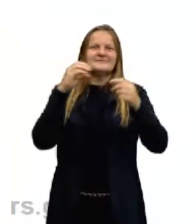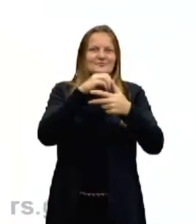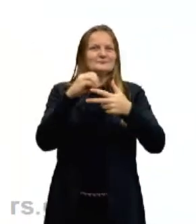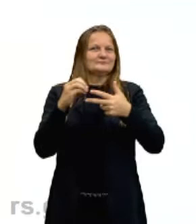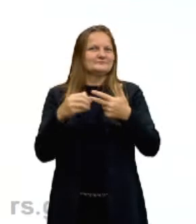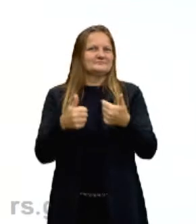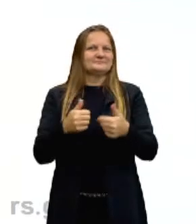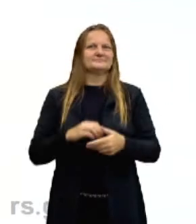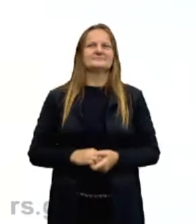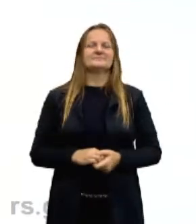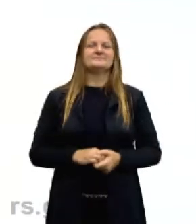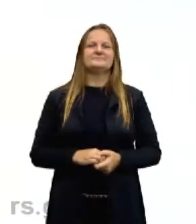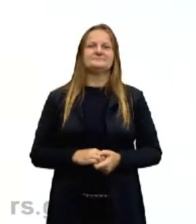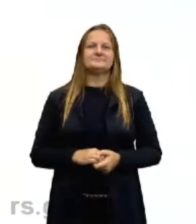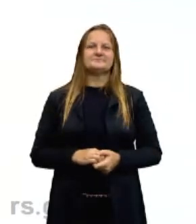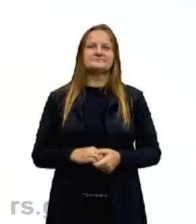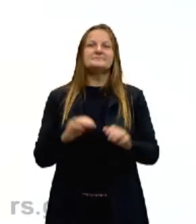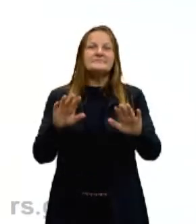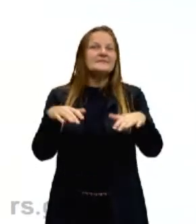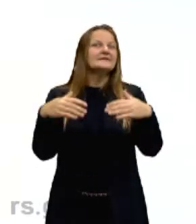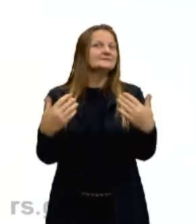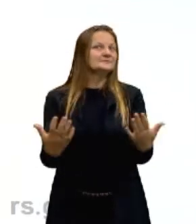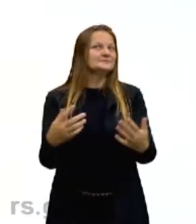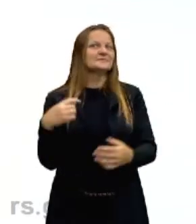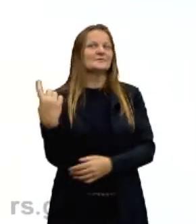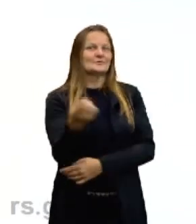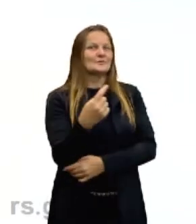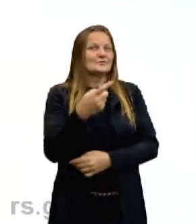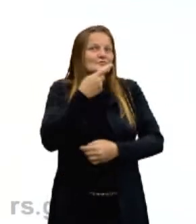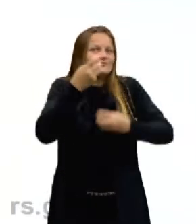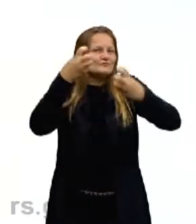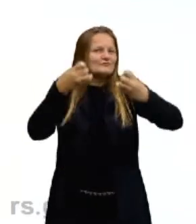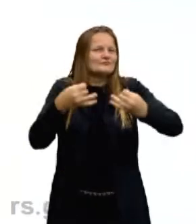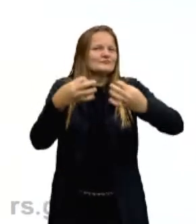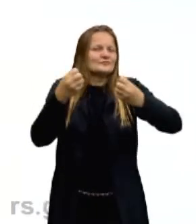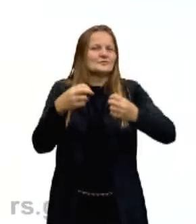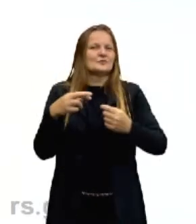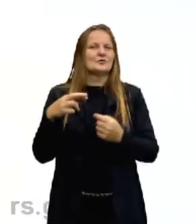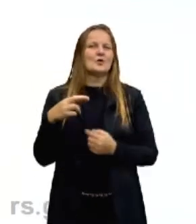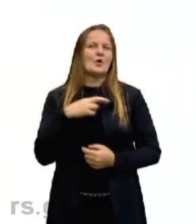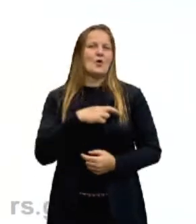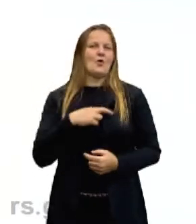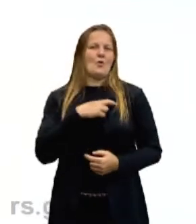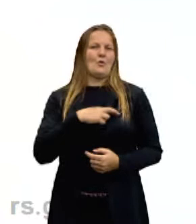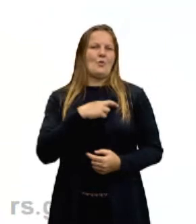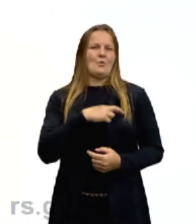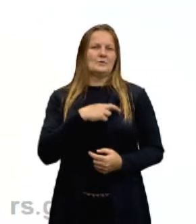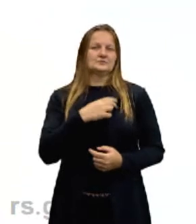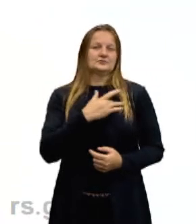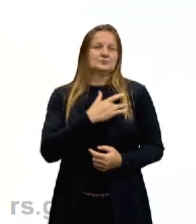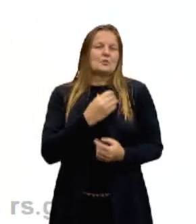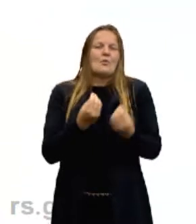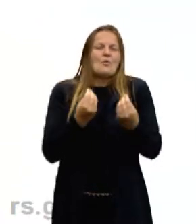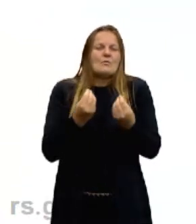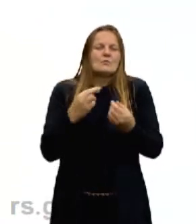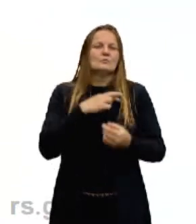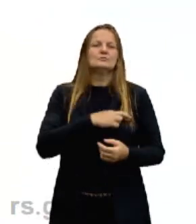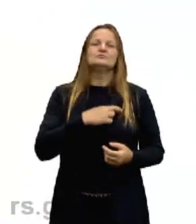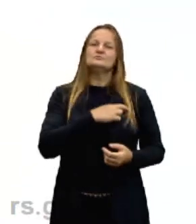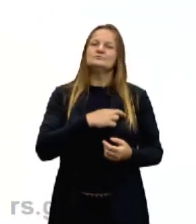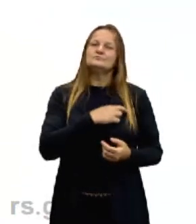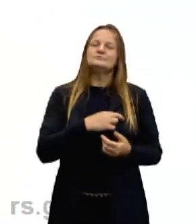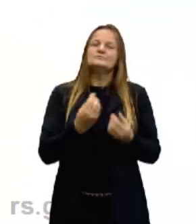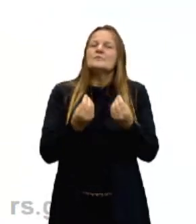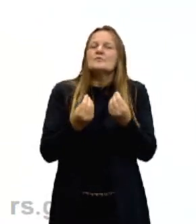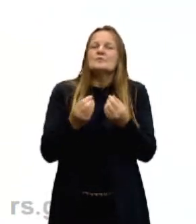tá então nós havíamos falado do Romantismo né Que que foi o romantismo cara o